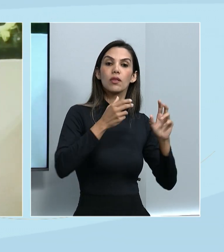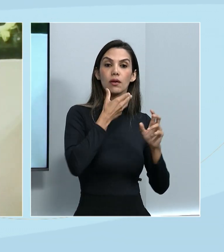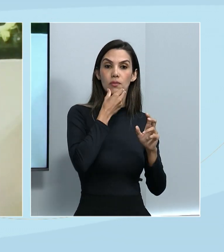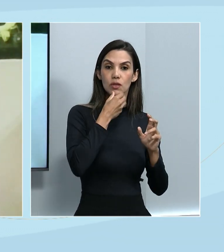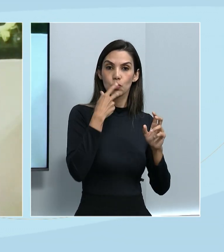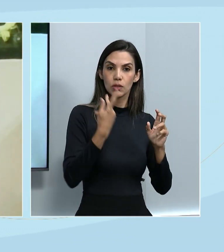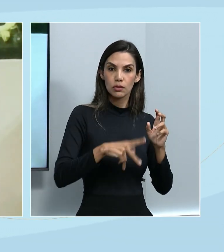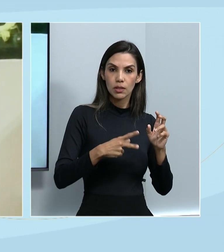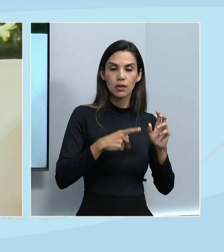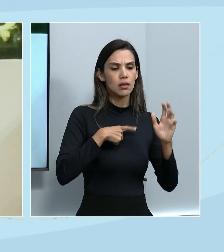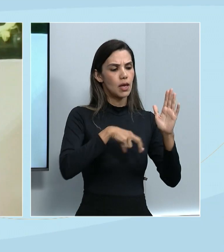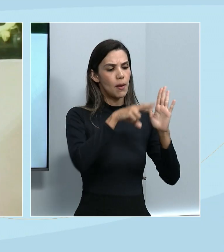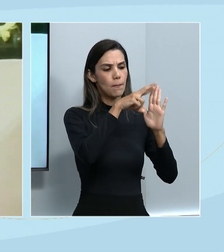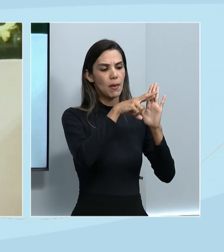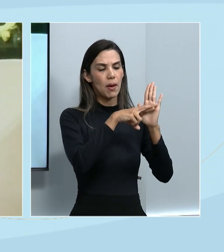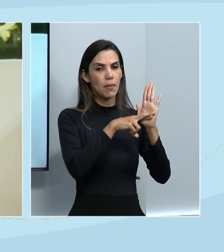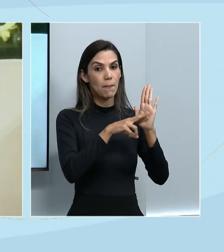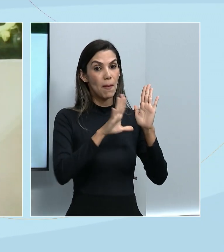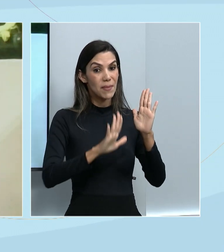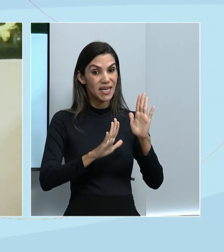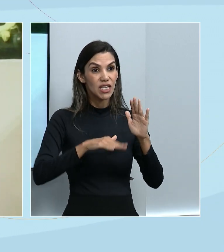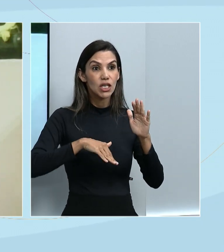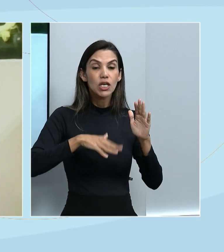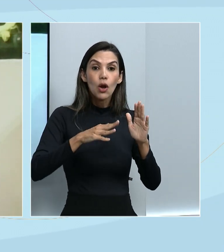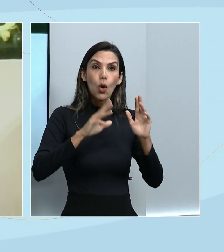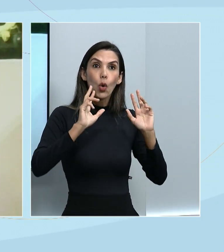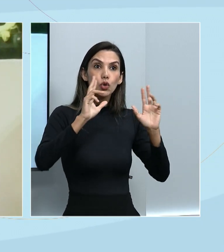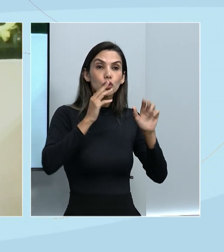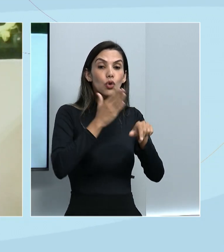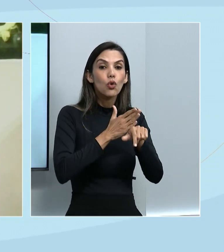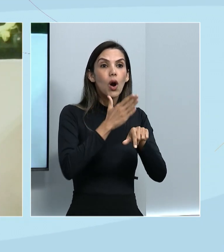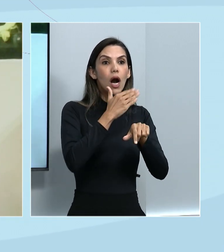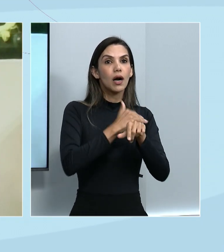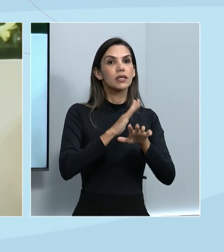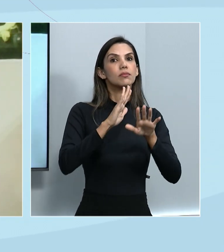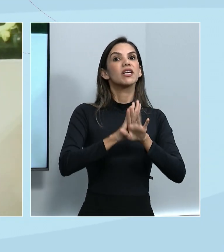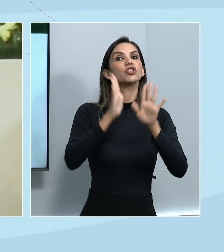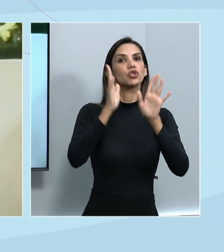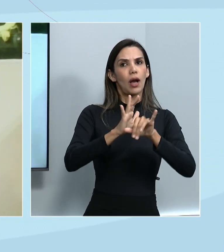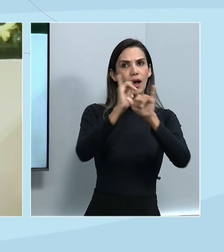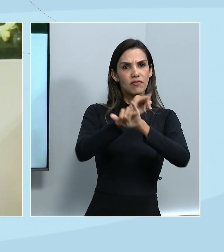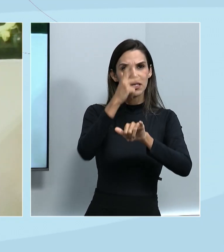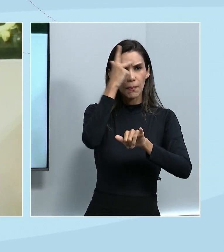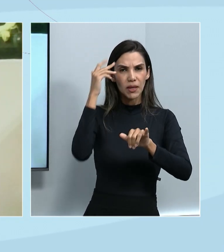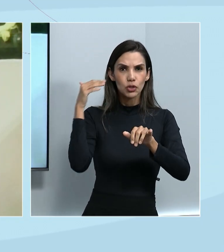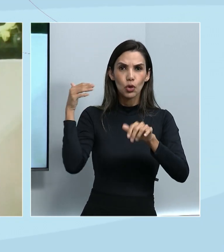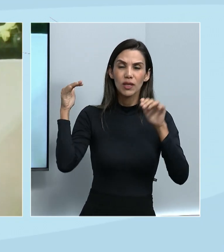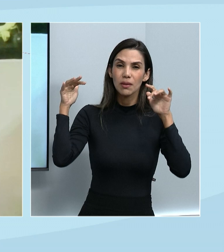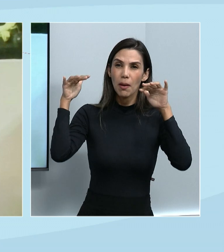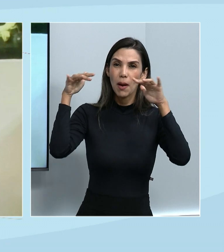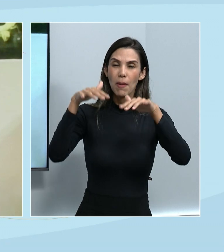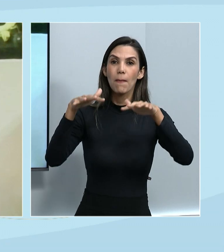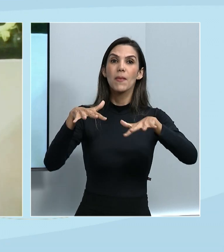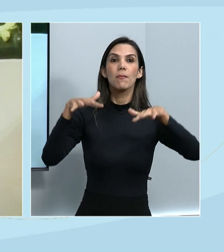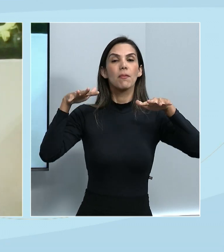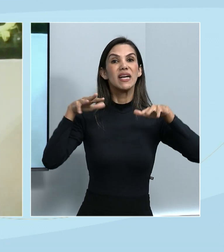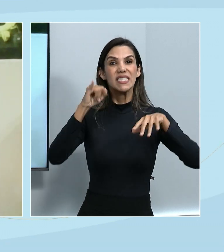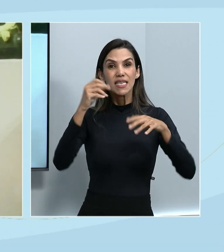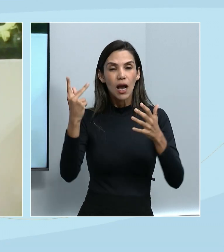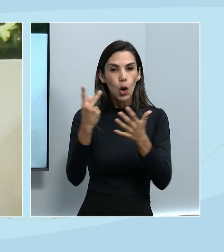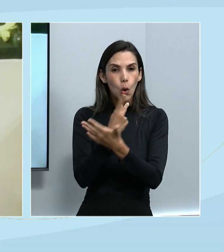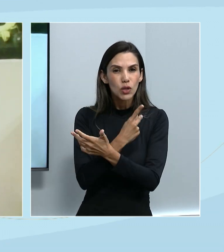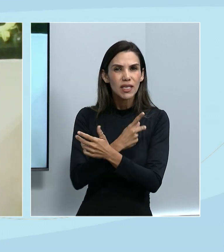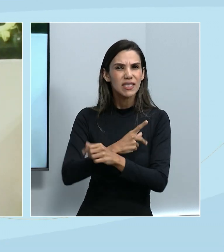que, antes de começar o jogo, a torcida é advertida para o fato de que qualquer manifestação